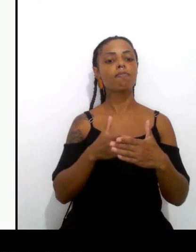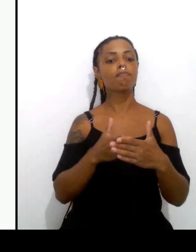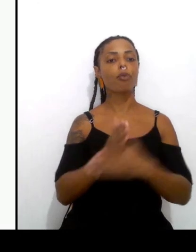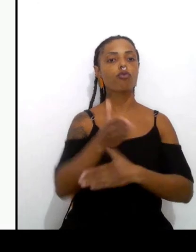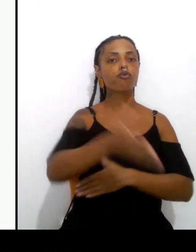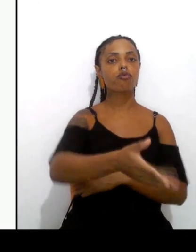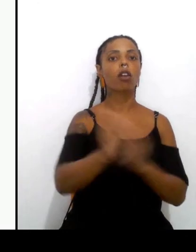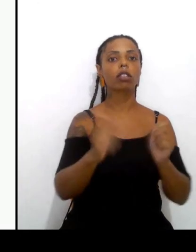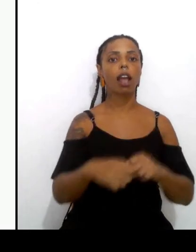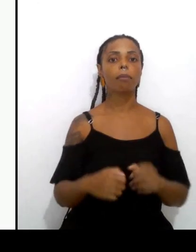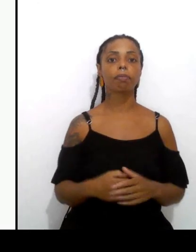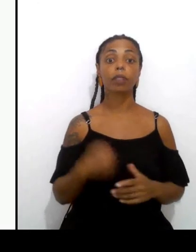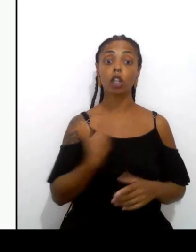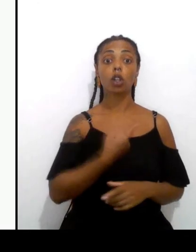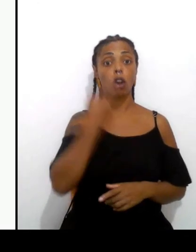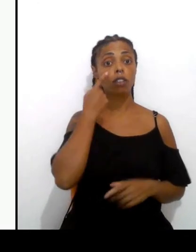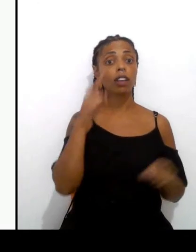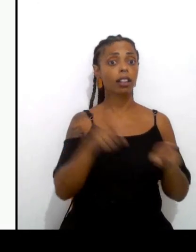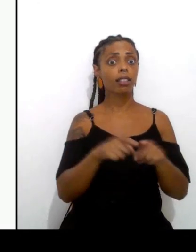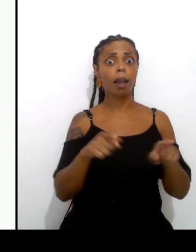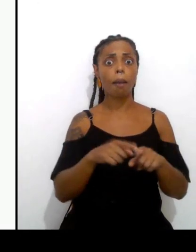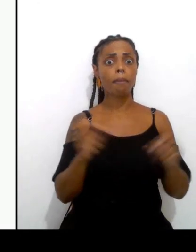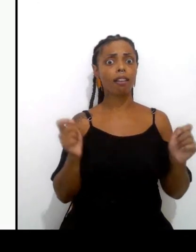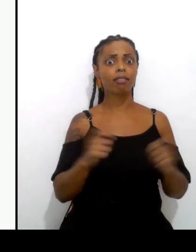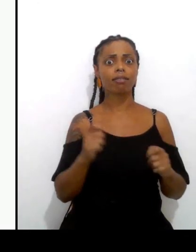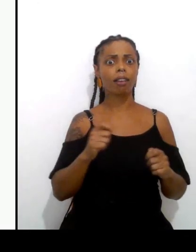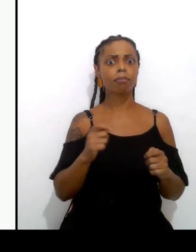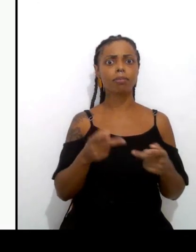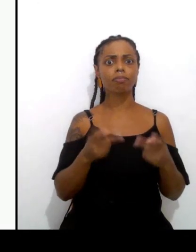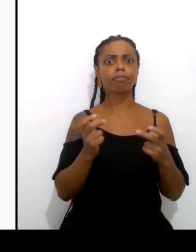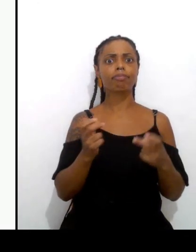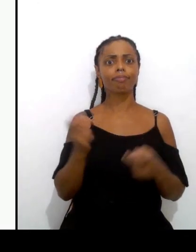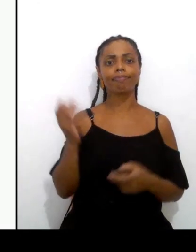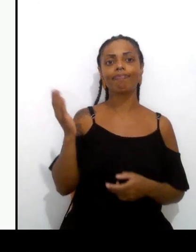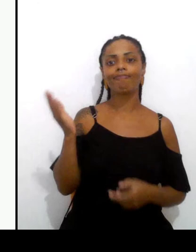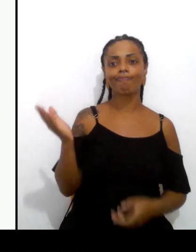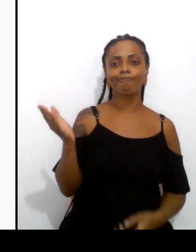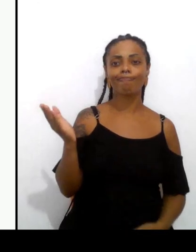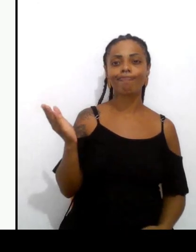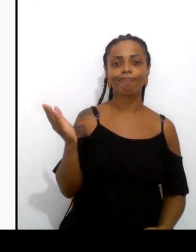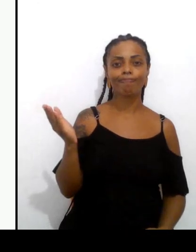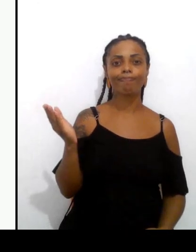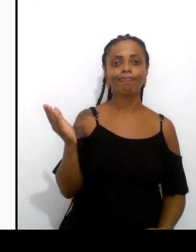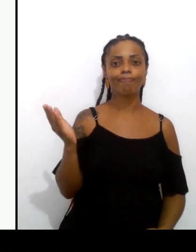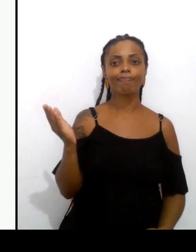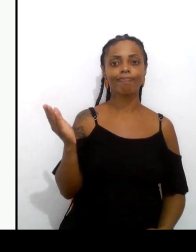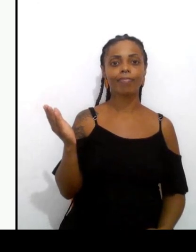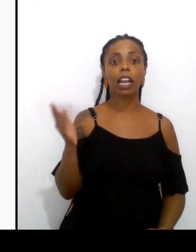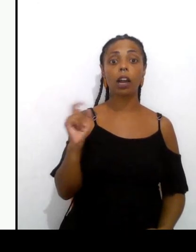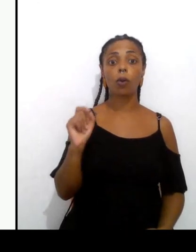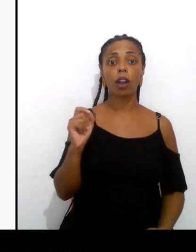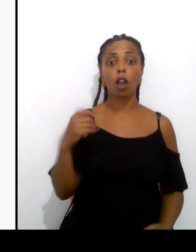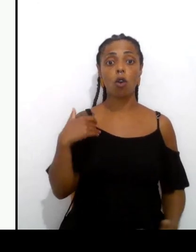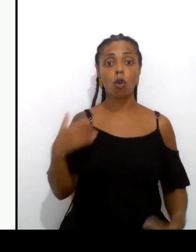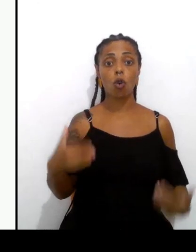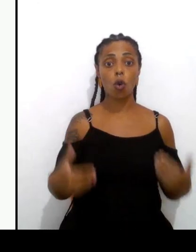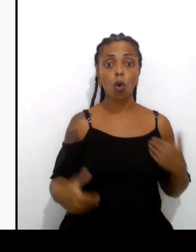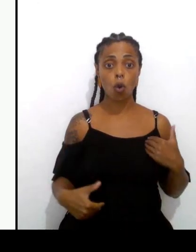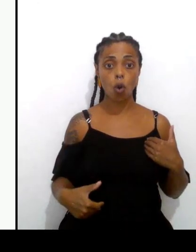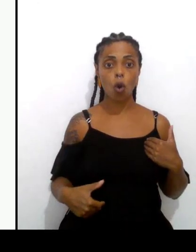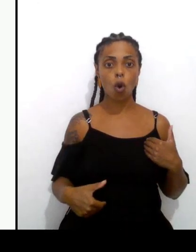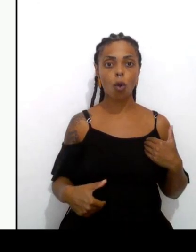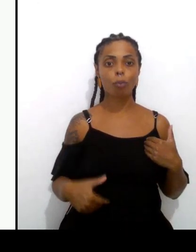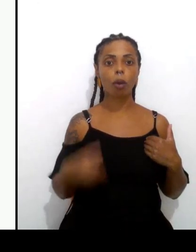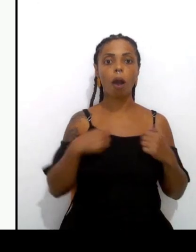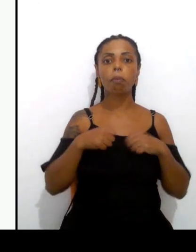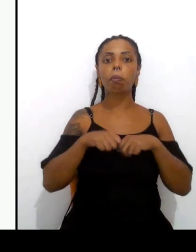isso inclusive vividamente não retrato de John Edward no Qual a massa corpórea está vazando aqui